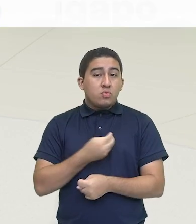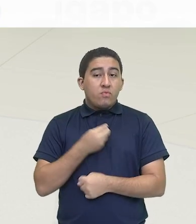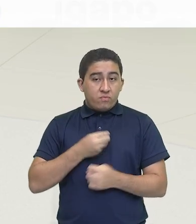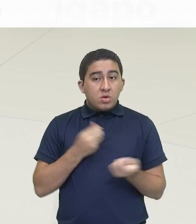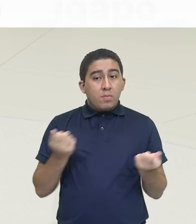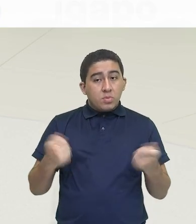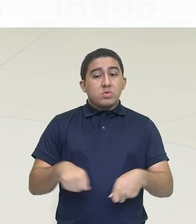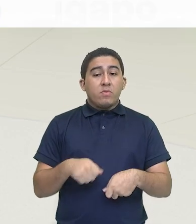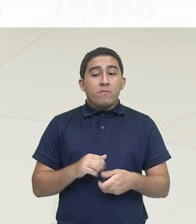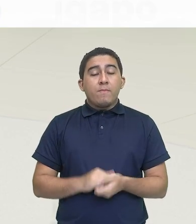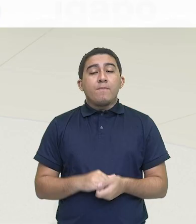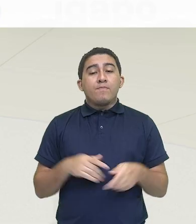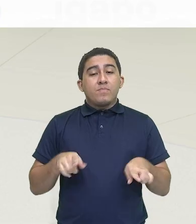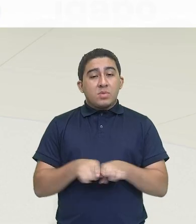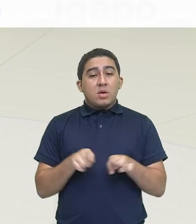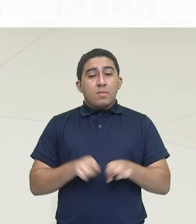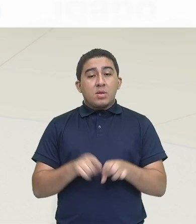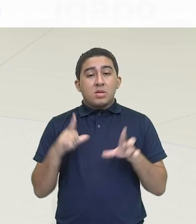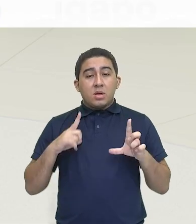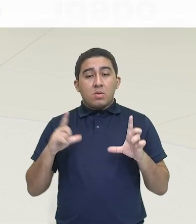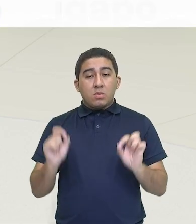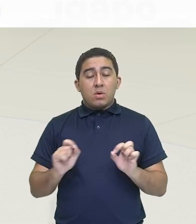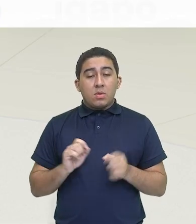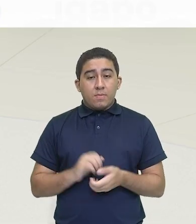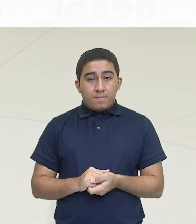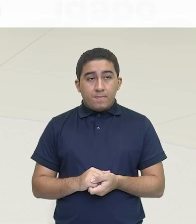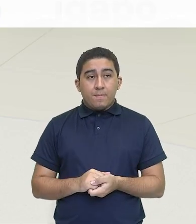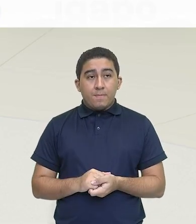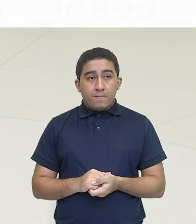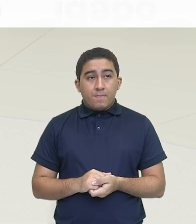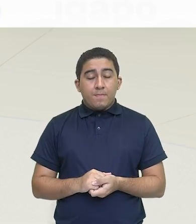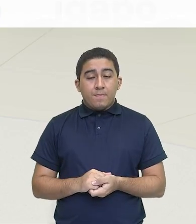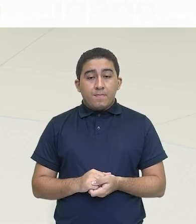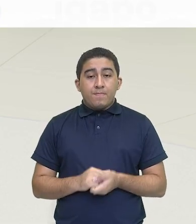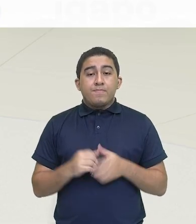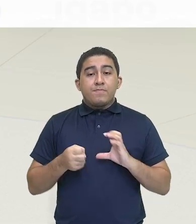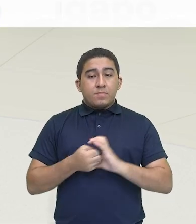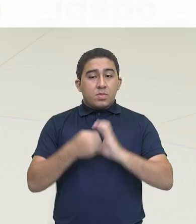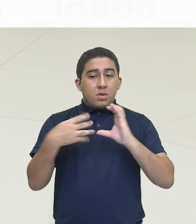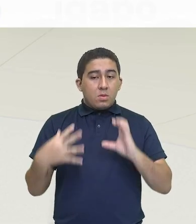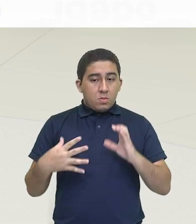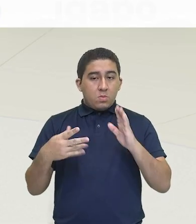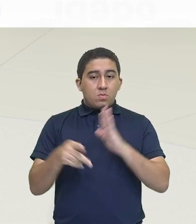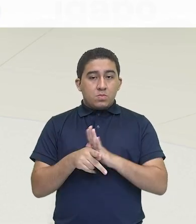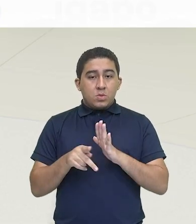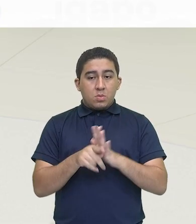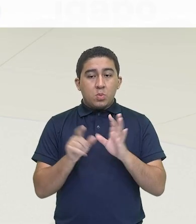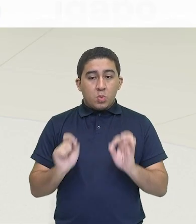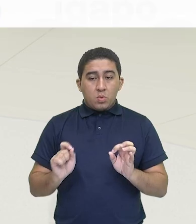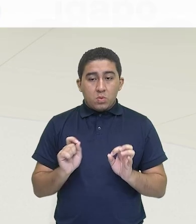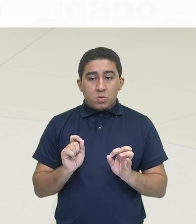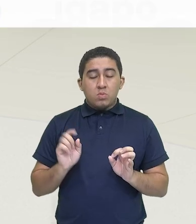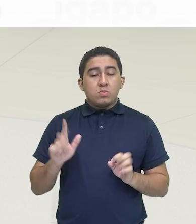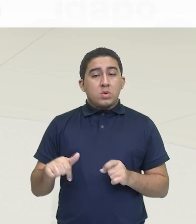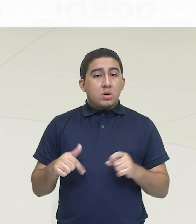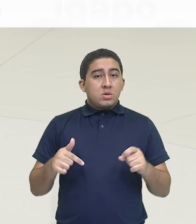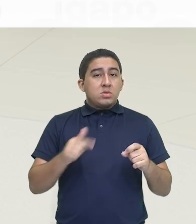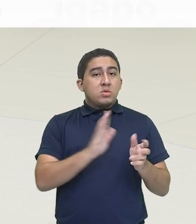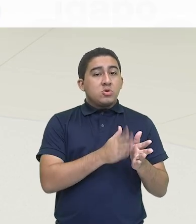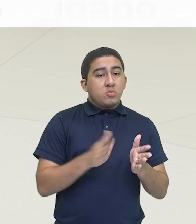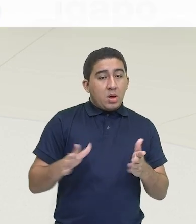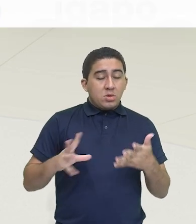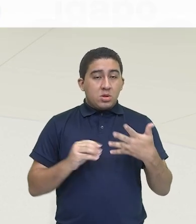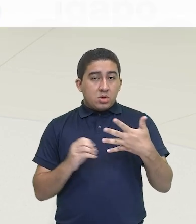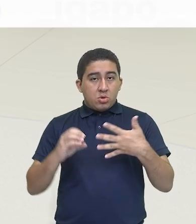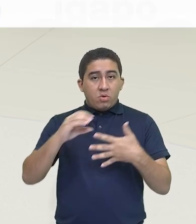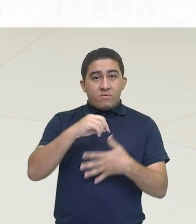vivos. E também temos como características dessas cadeias tróficas